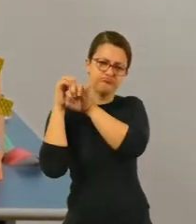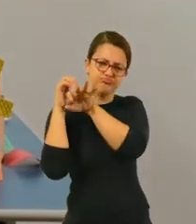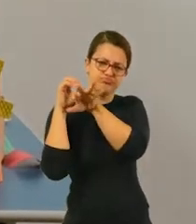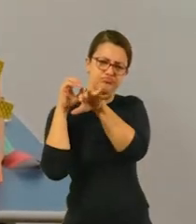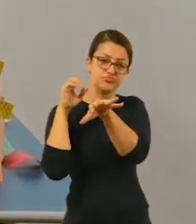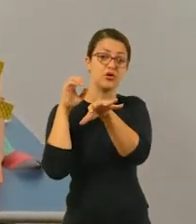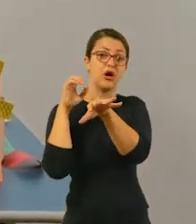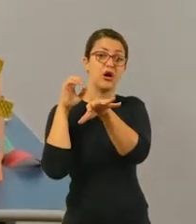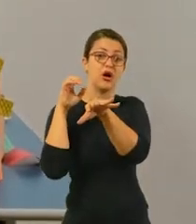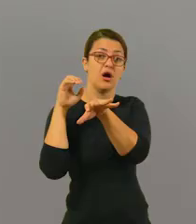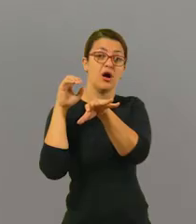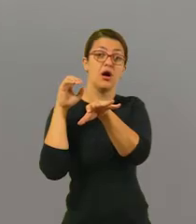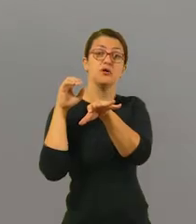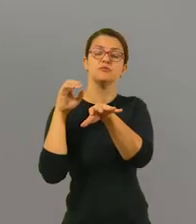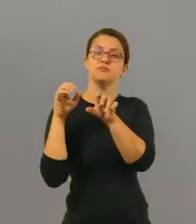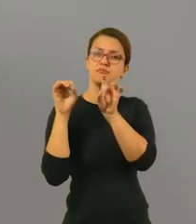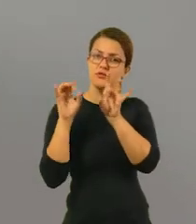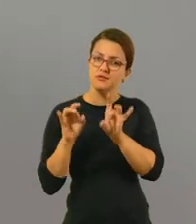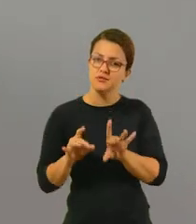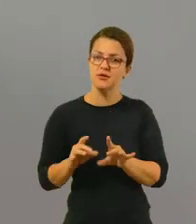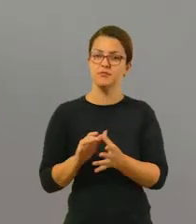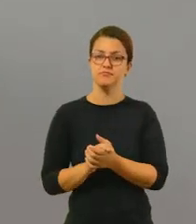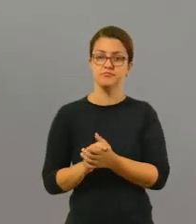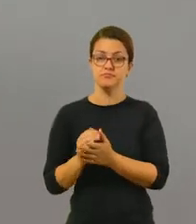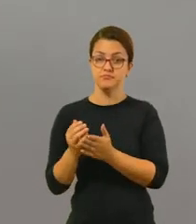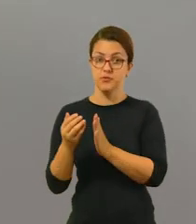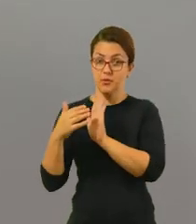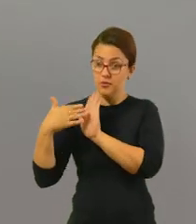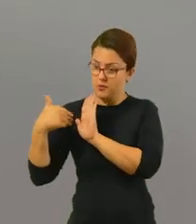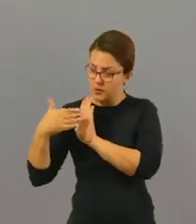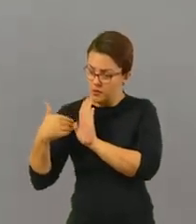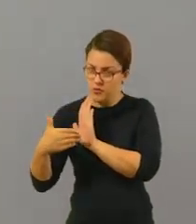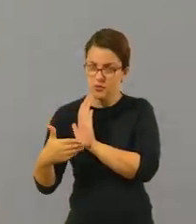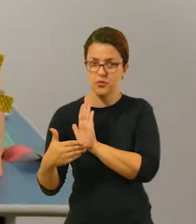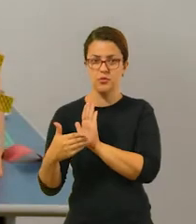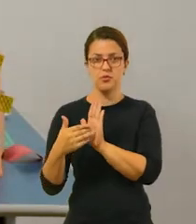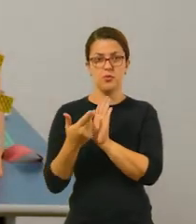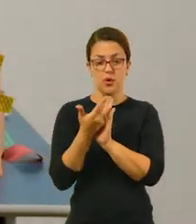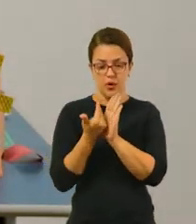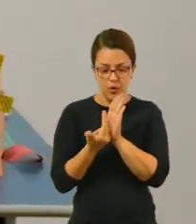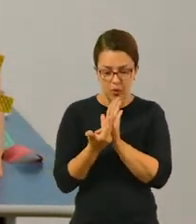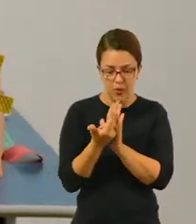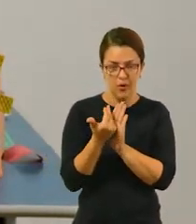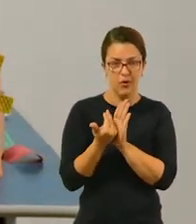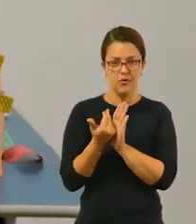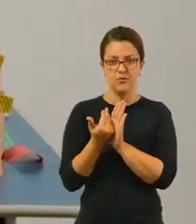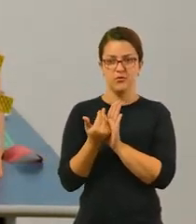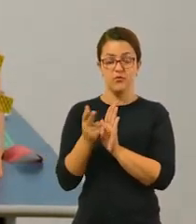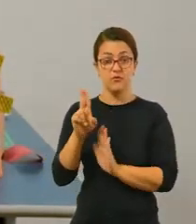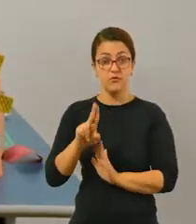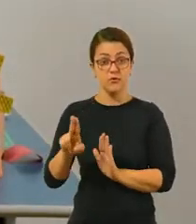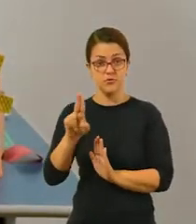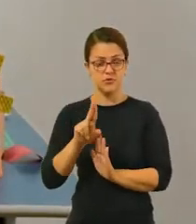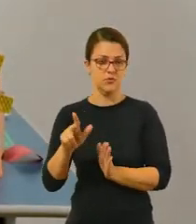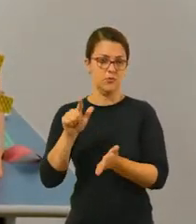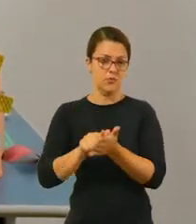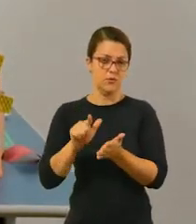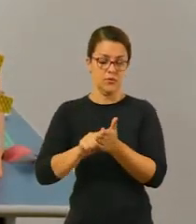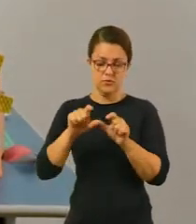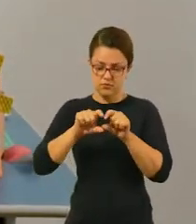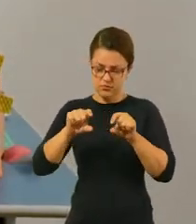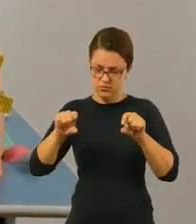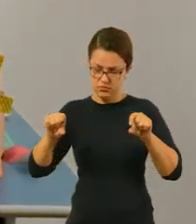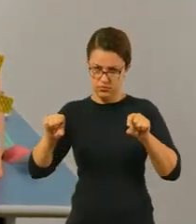que vocês pintarem o dragão, vocês irão recortar a carinha e vão precisar de um